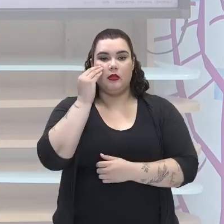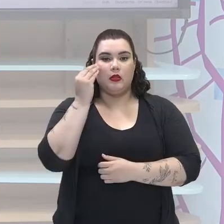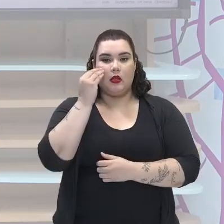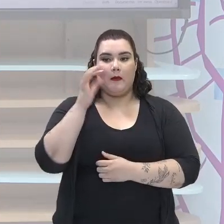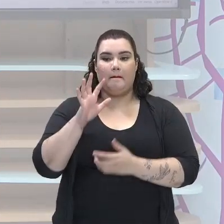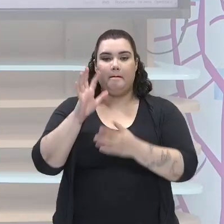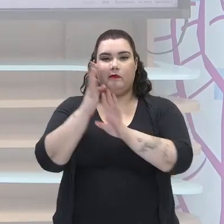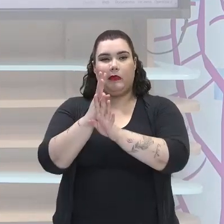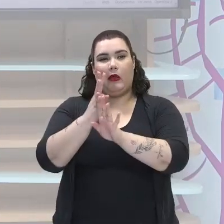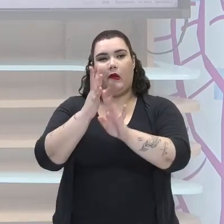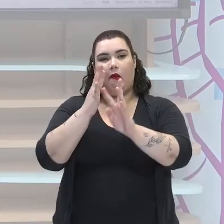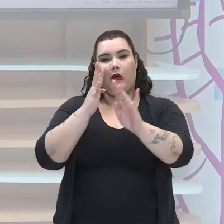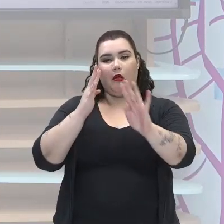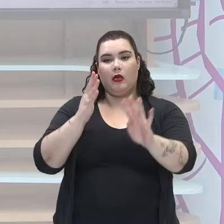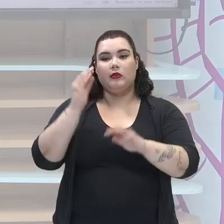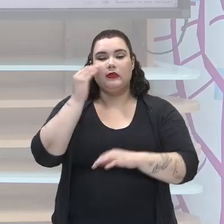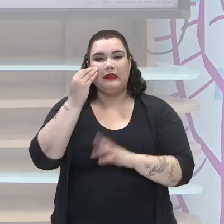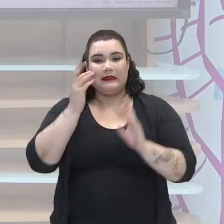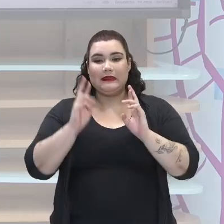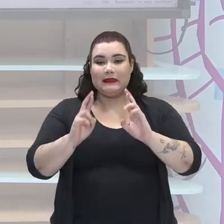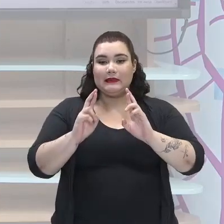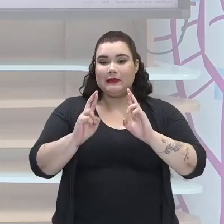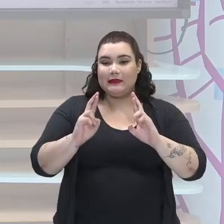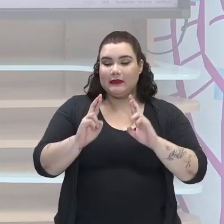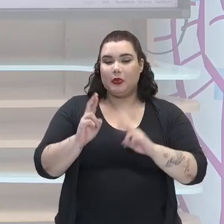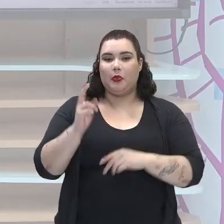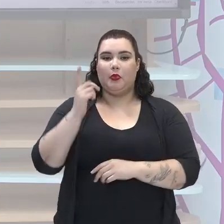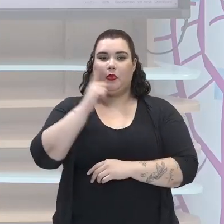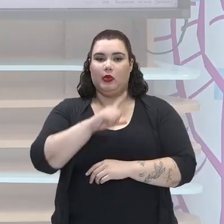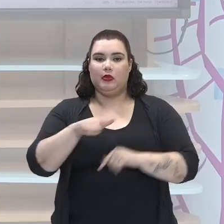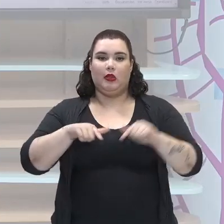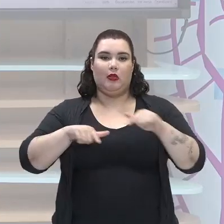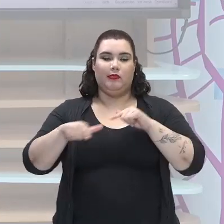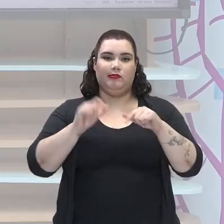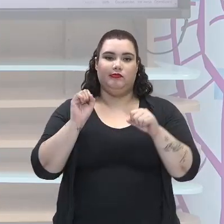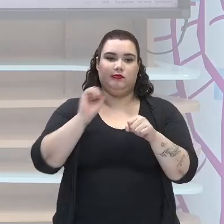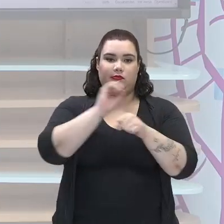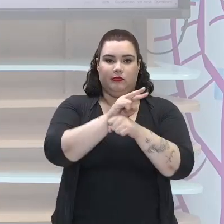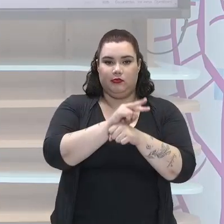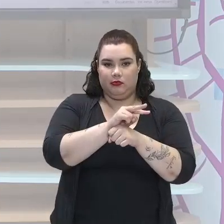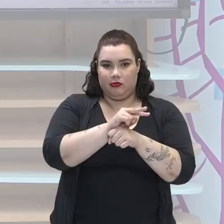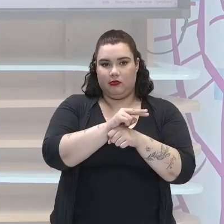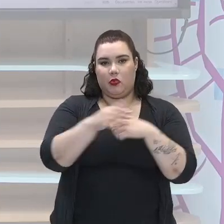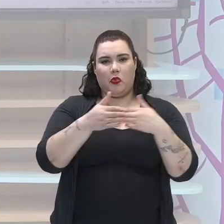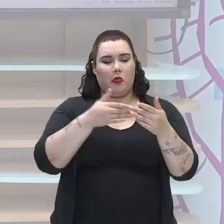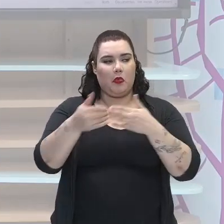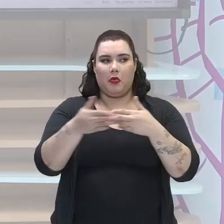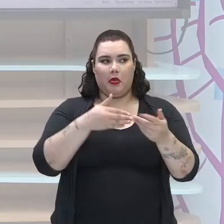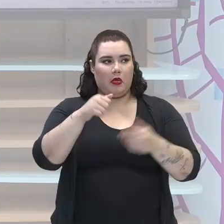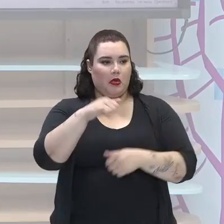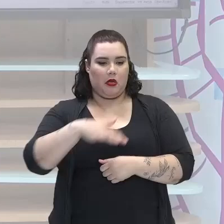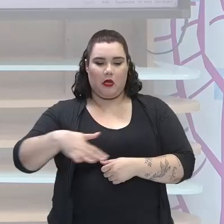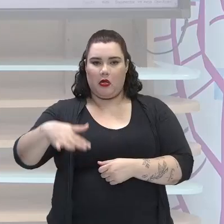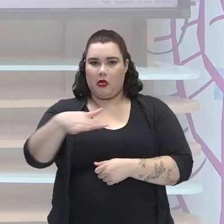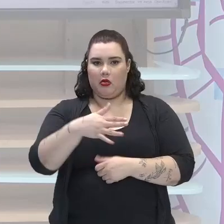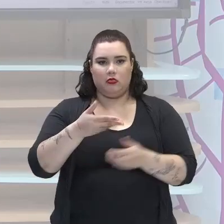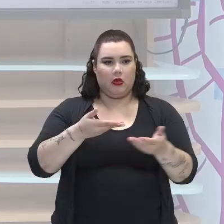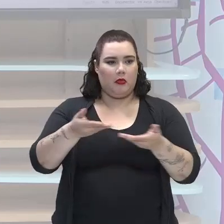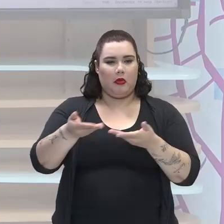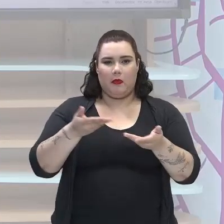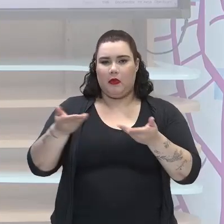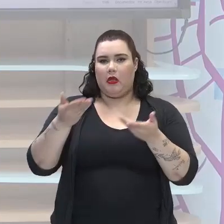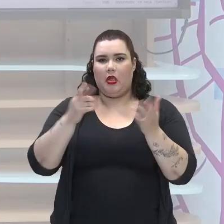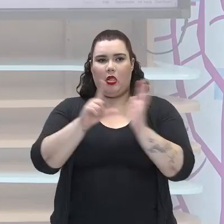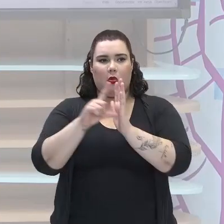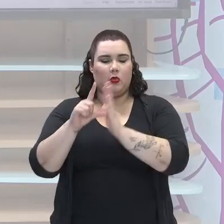essa fila mesmo e torcer para que exista alguma possibilidade de emprego em qualquer área, né? Atendente, serviço,